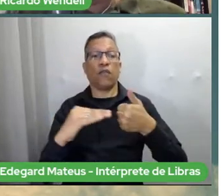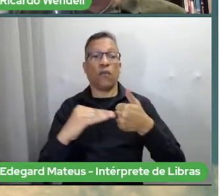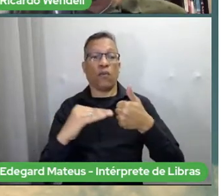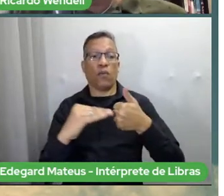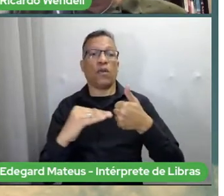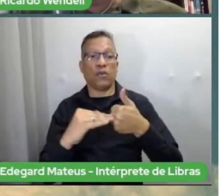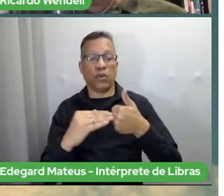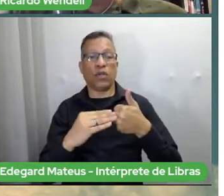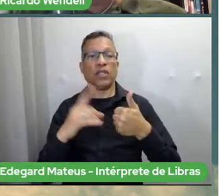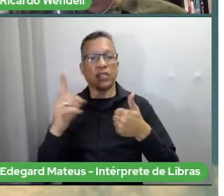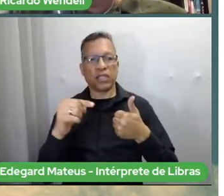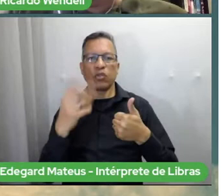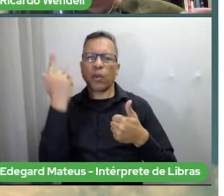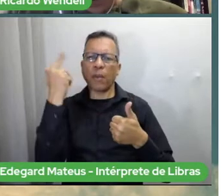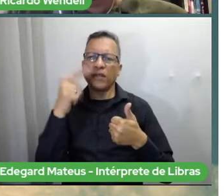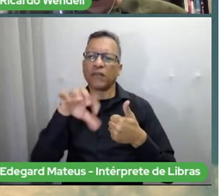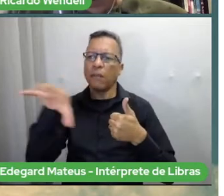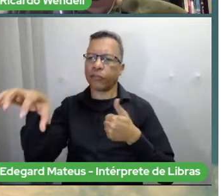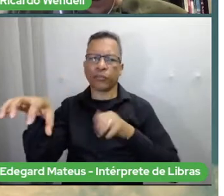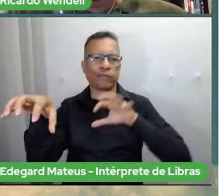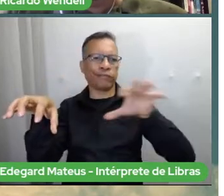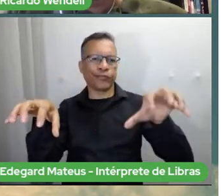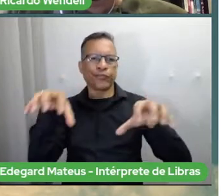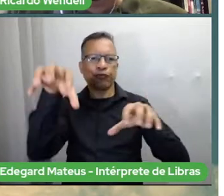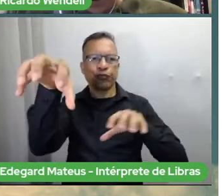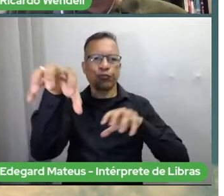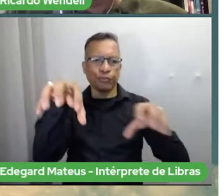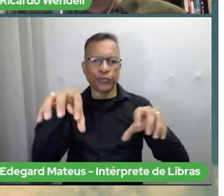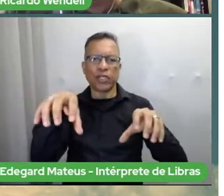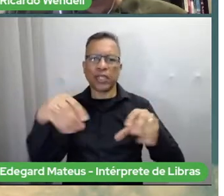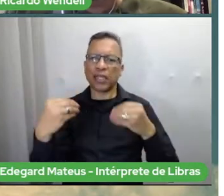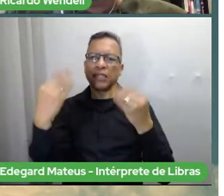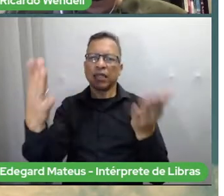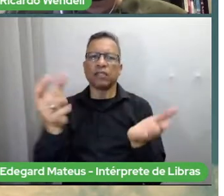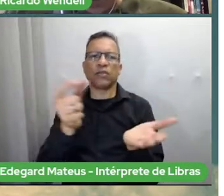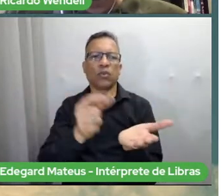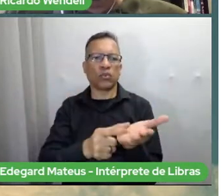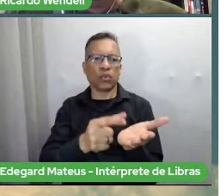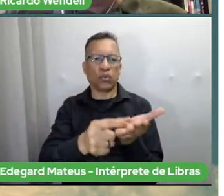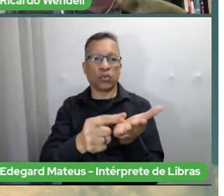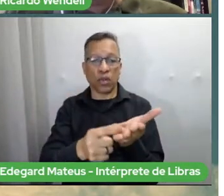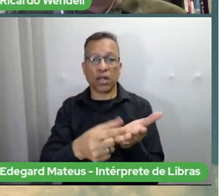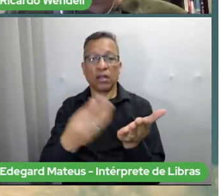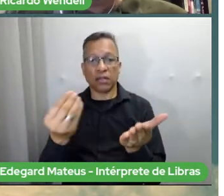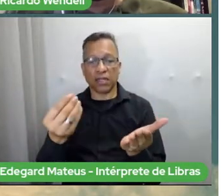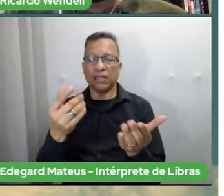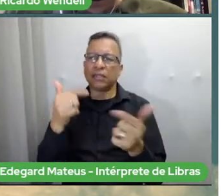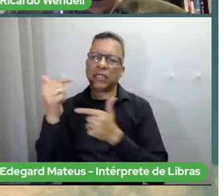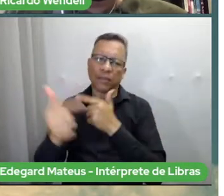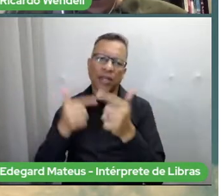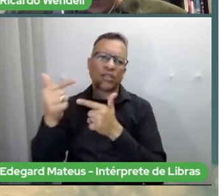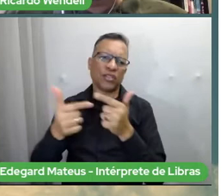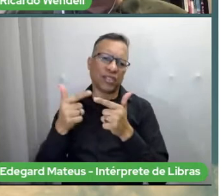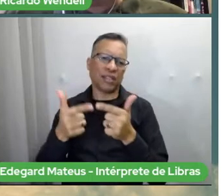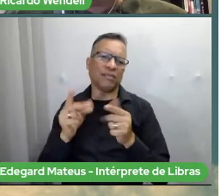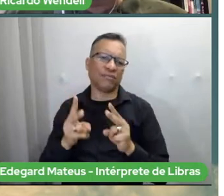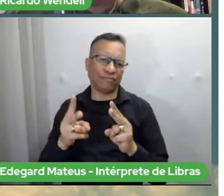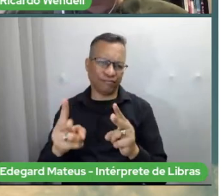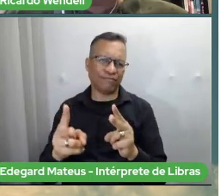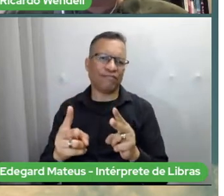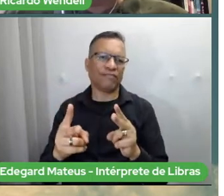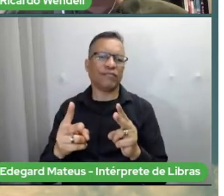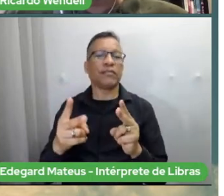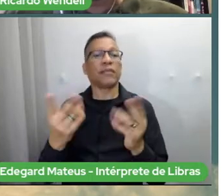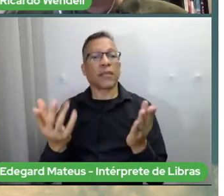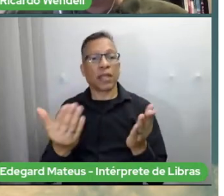ficou separado da entrega de software que a gente tem já trabalhando há muito tempo, assim como por muito tempo a parte de